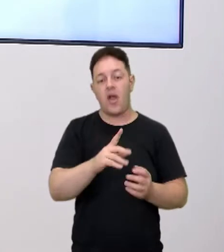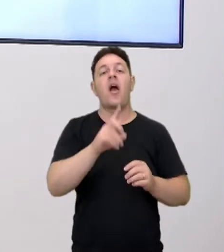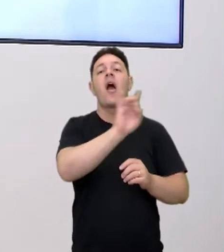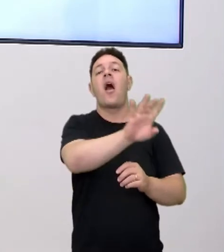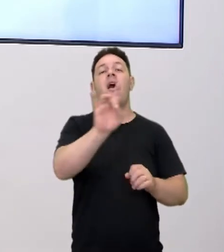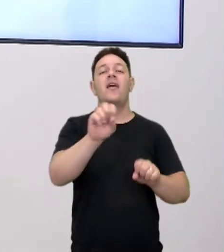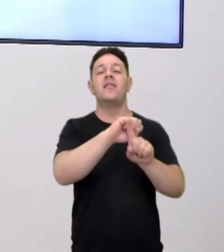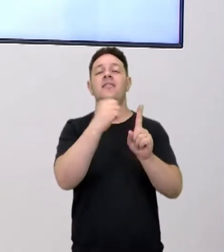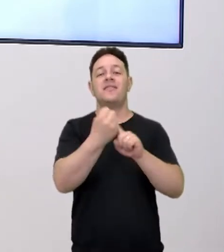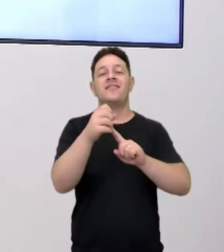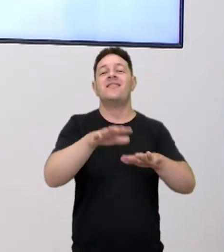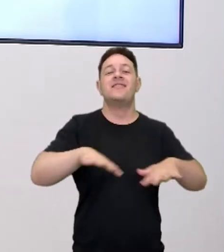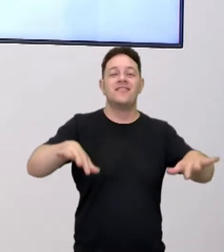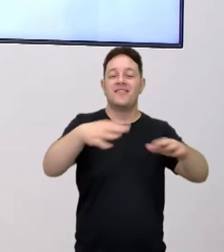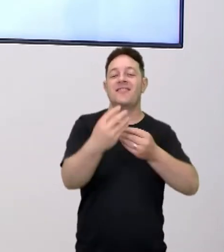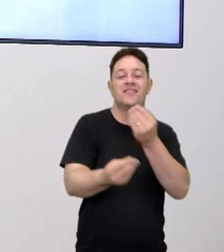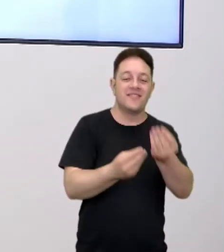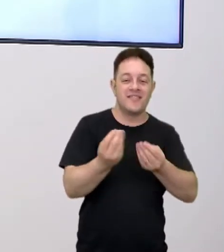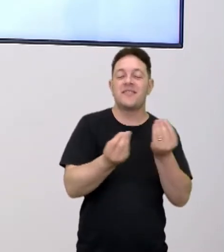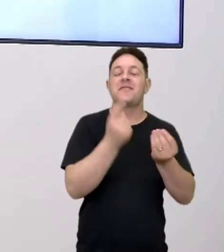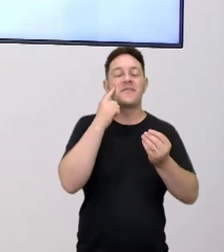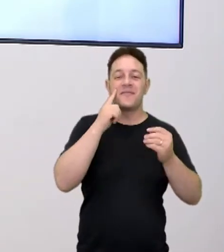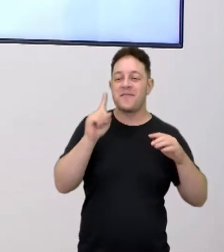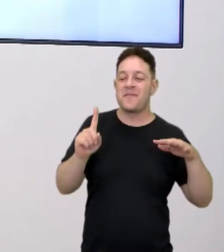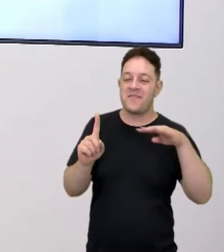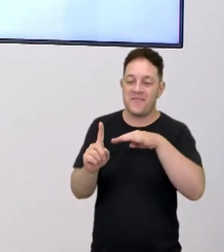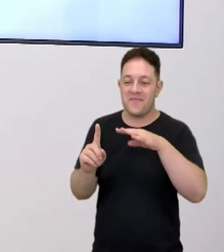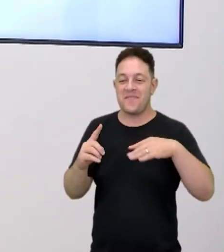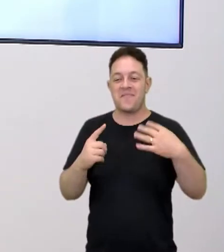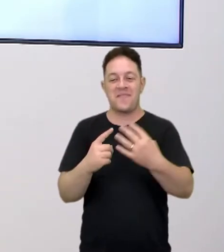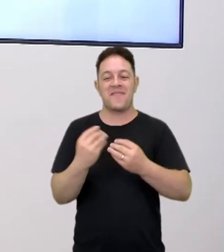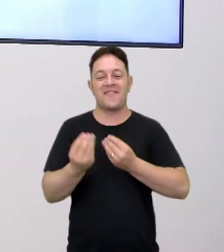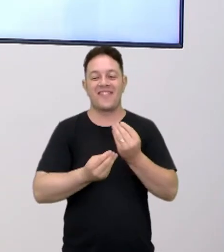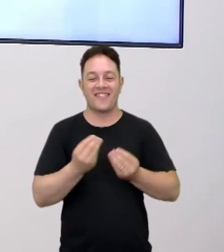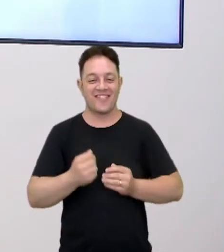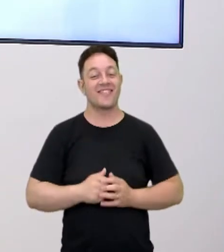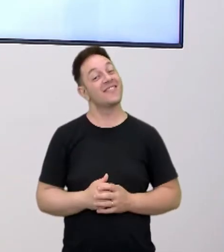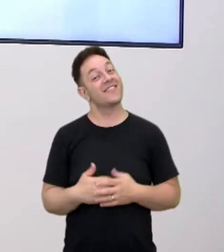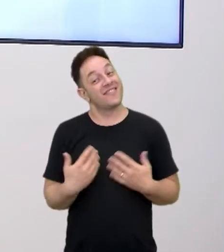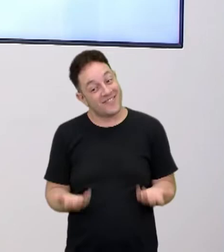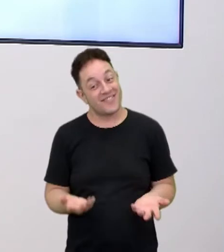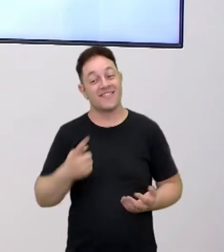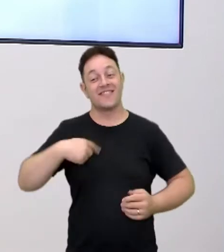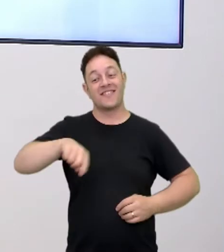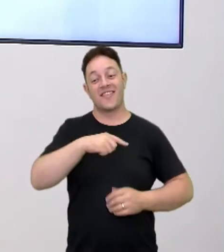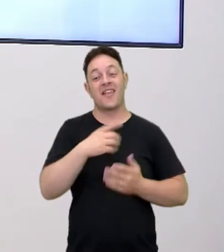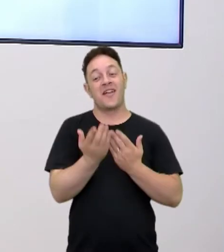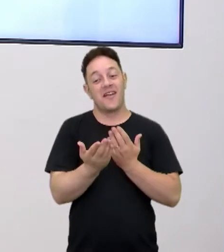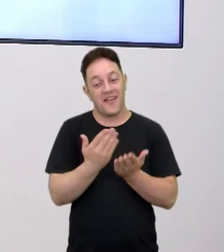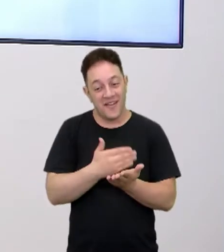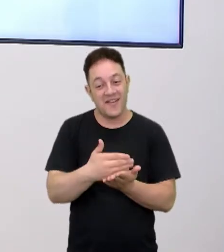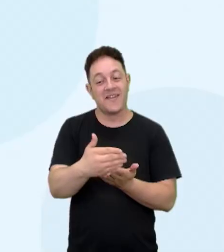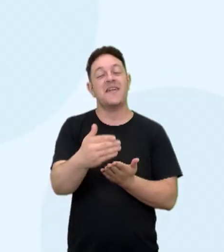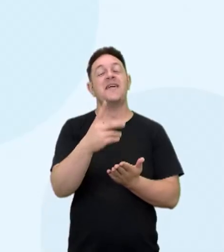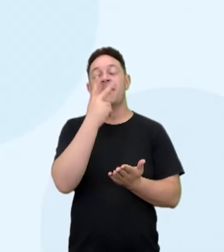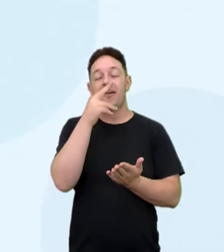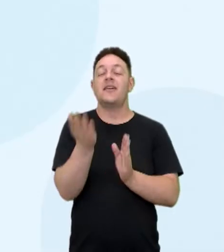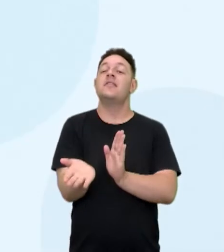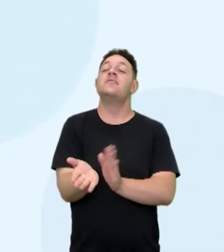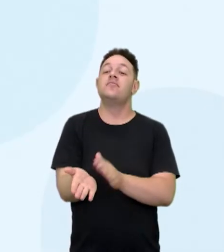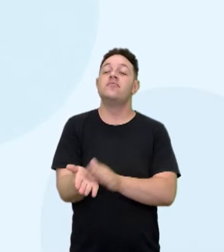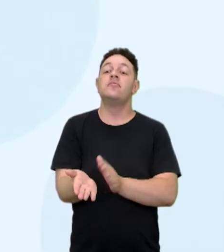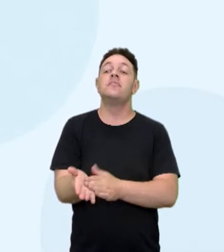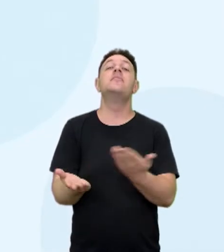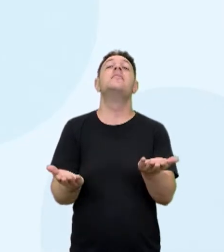sociedade, cada lugar vai interpretar isso também é diferente, tá? E aí que a gente começa também a ser cobrado do nosso